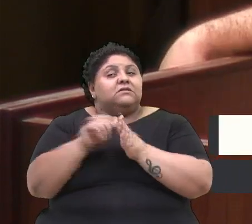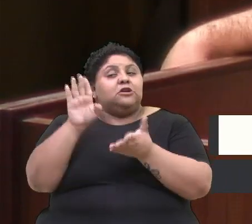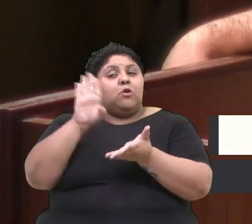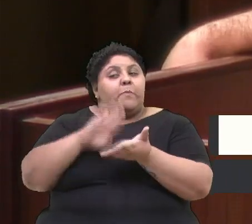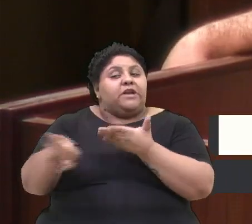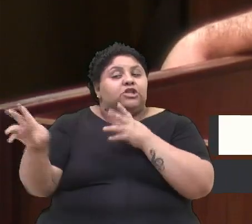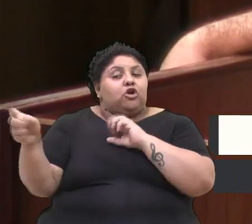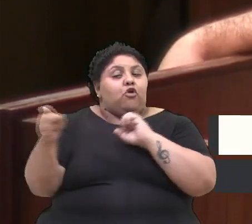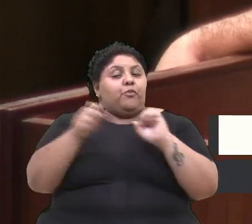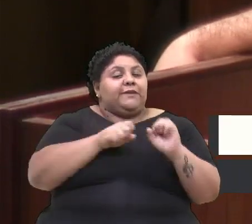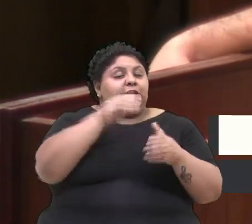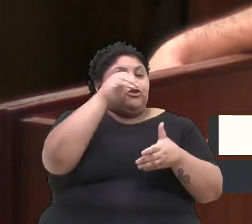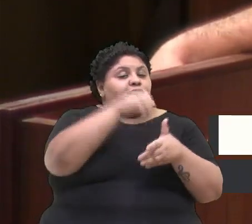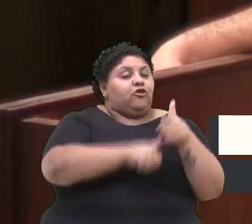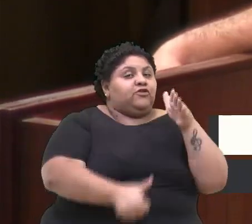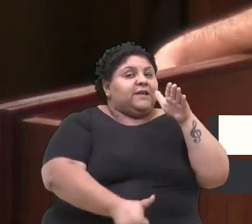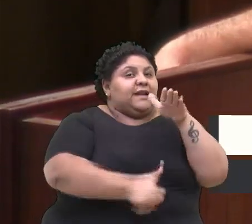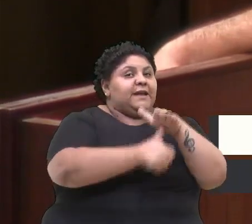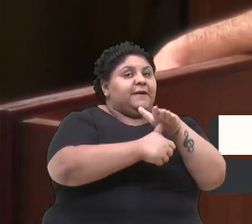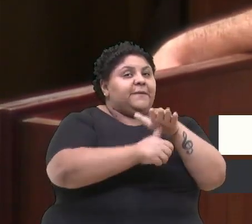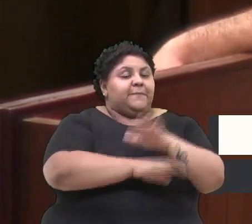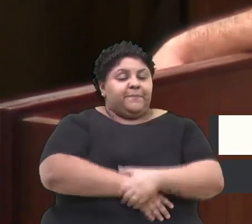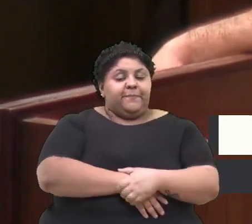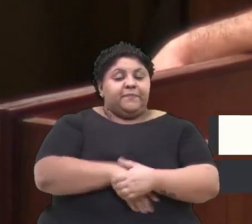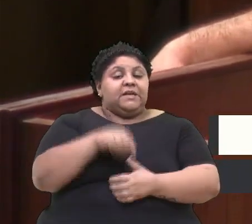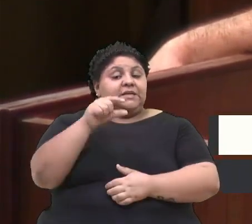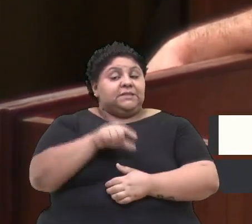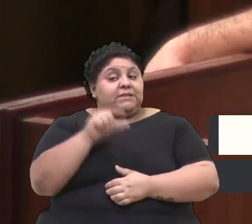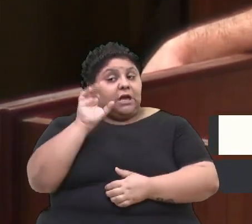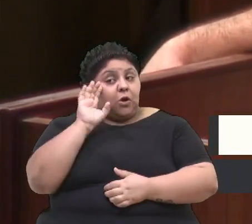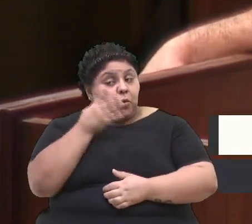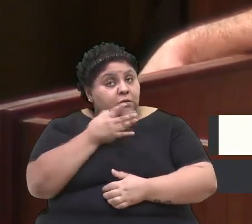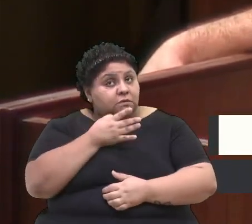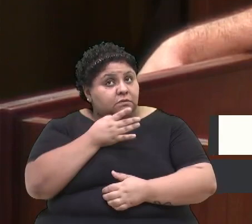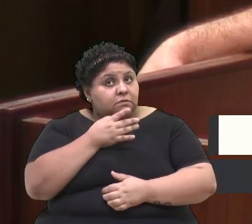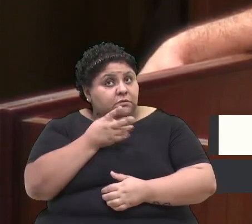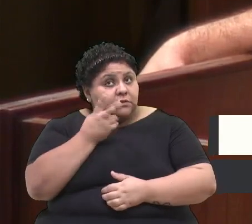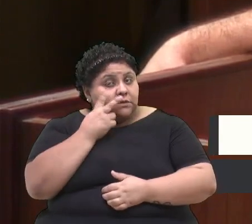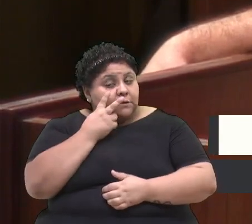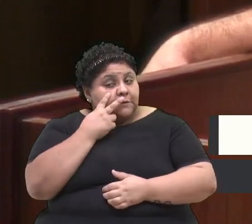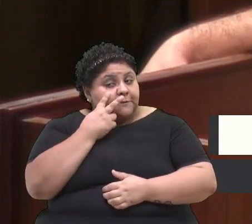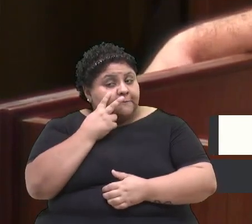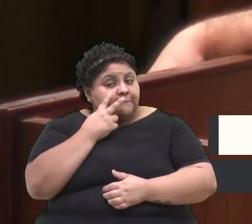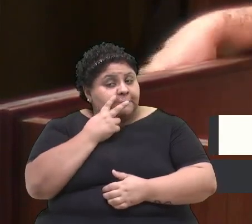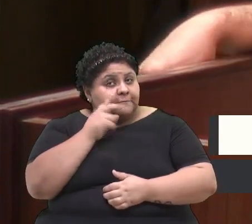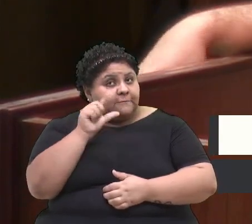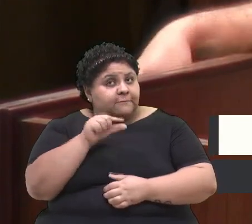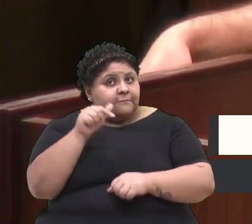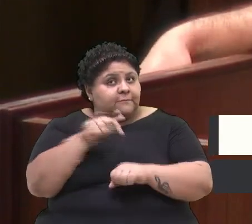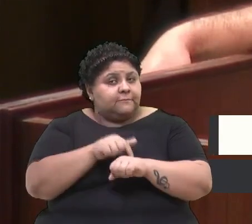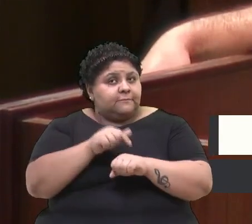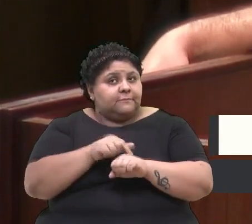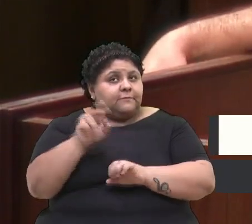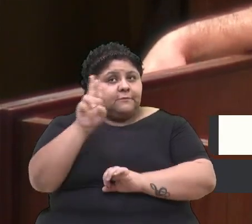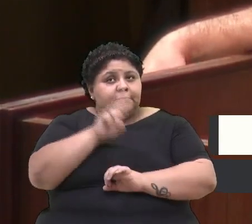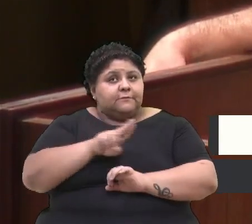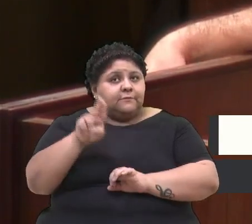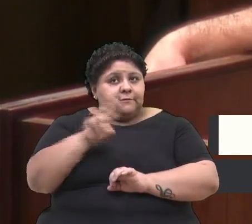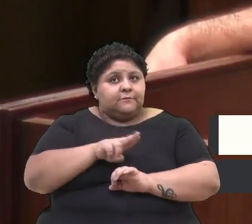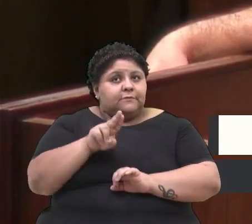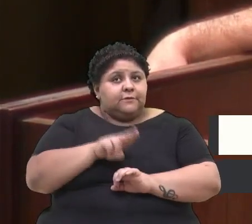da reitoria. Se acontecer isso, eu vejo que em pouco tempo a nossa universidade, o vereador Felipe, cai no